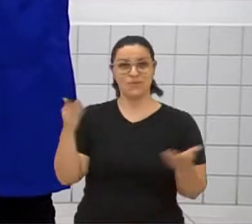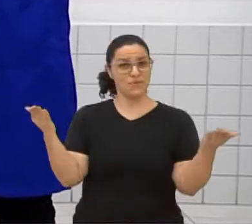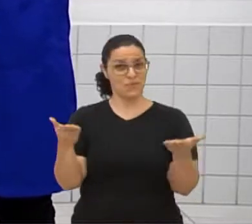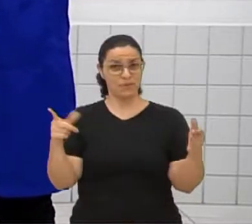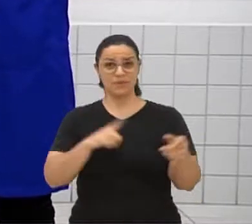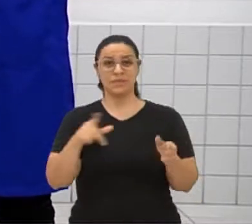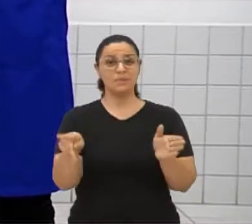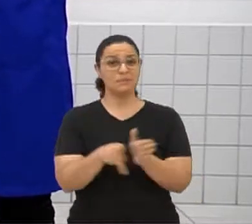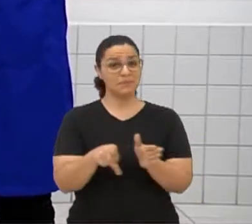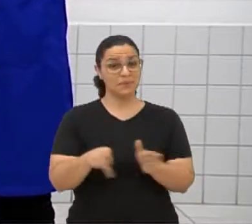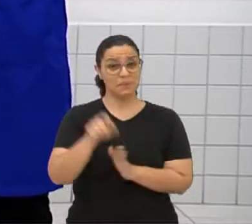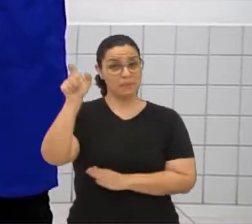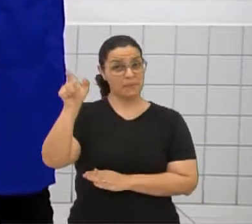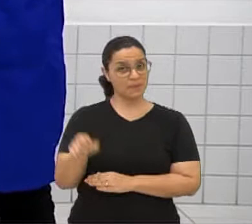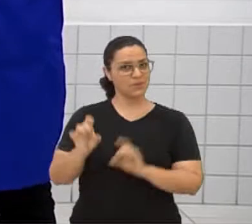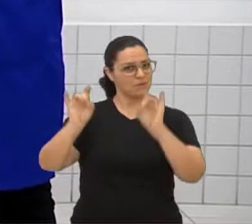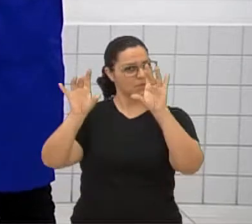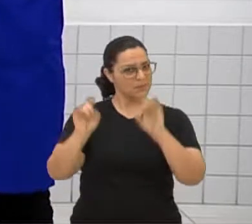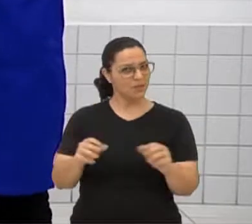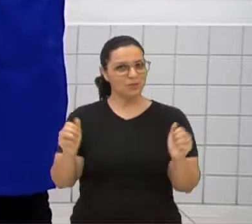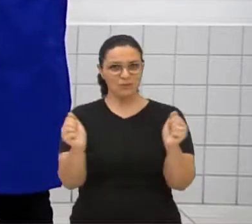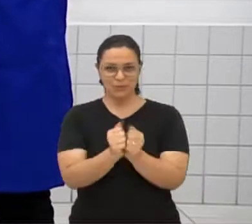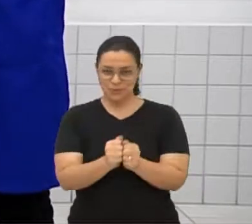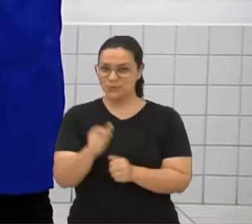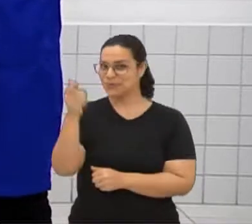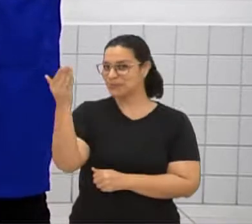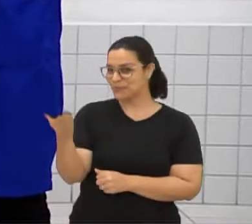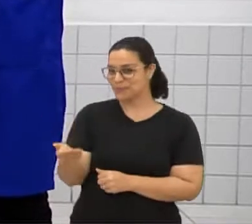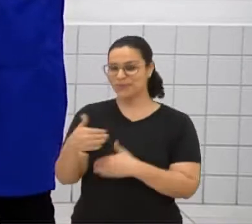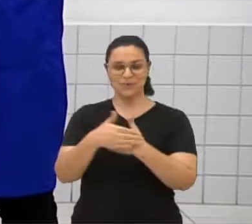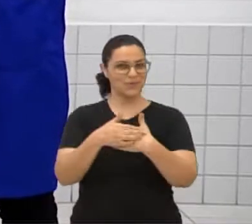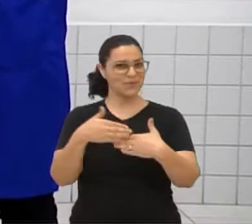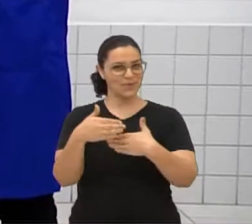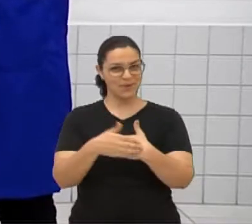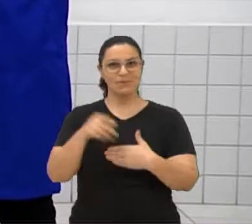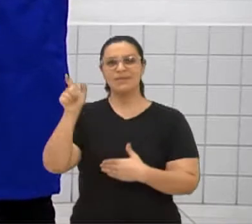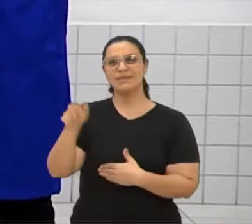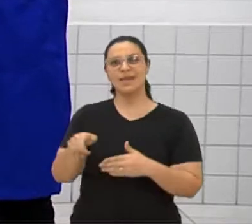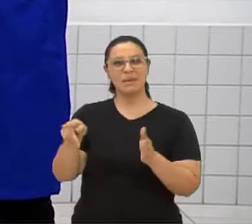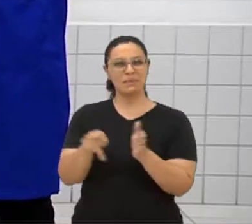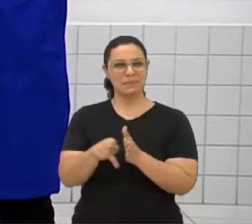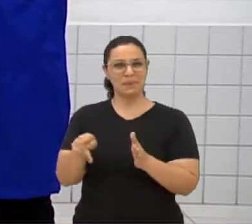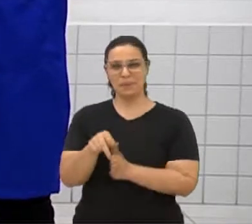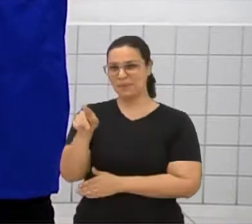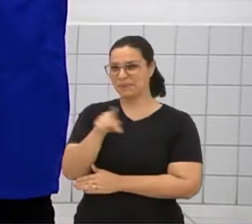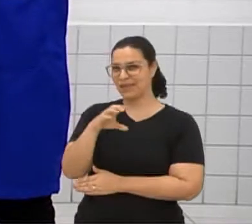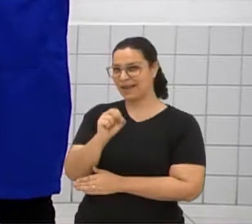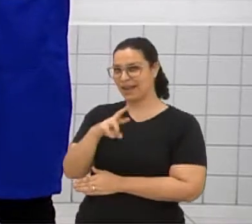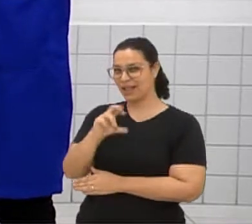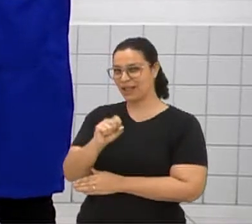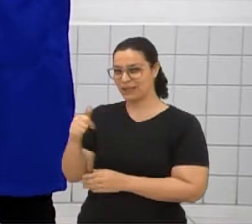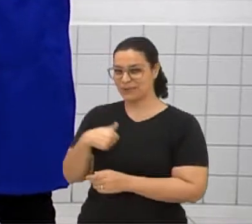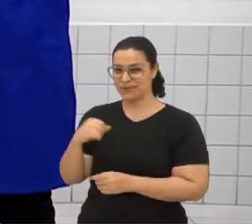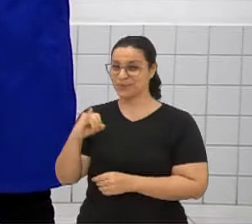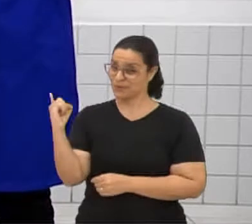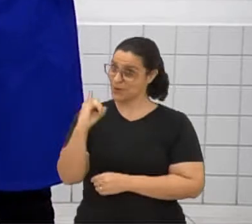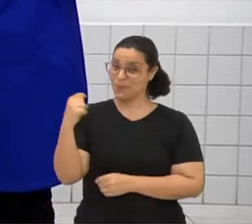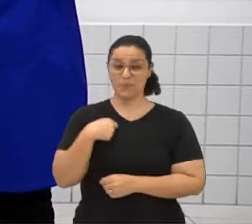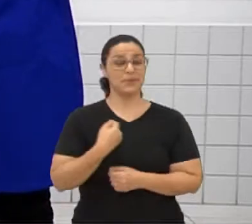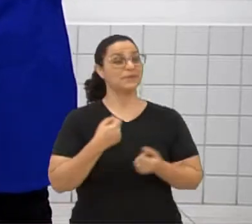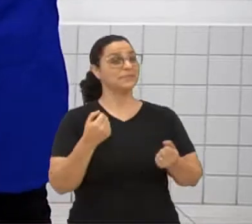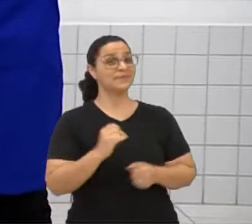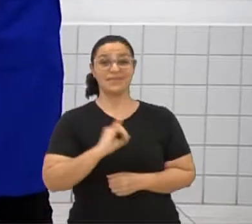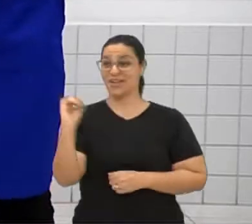não nós temos um convidado especial Super querido tem ser Carlos hein Hello por isso que eu decidi